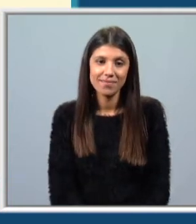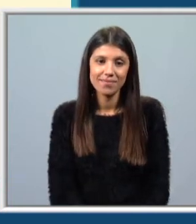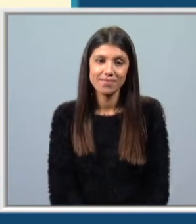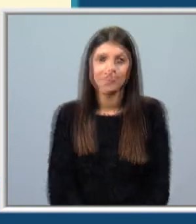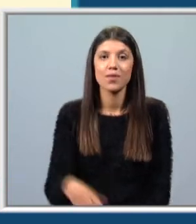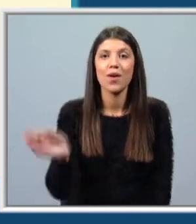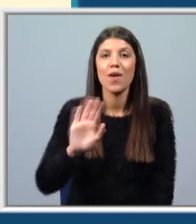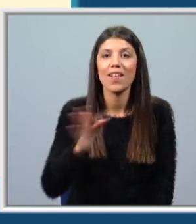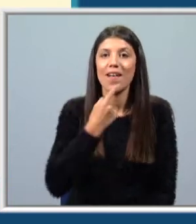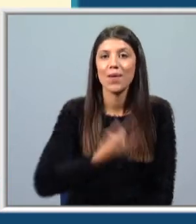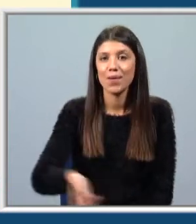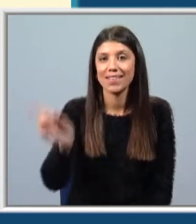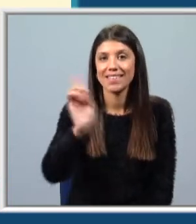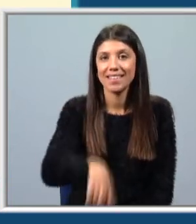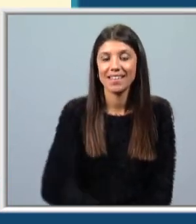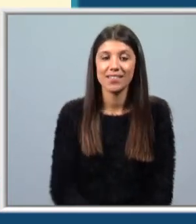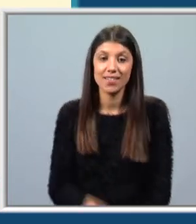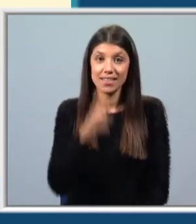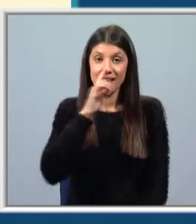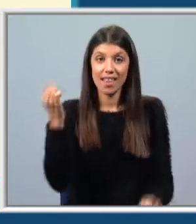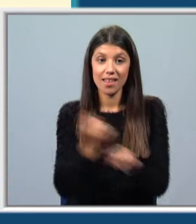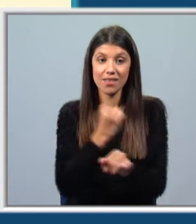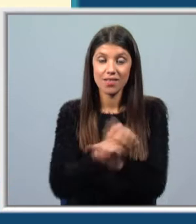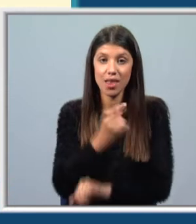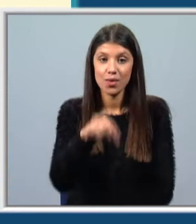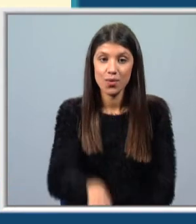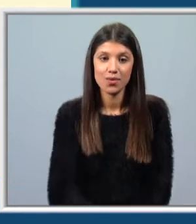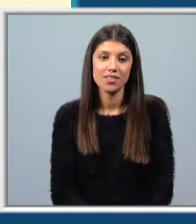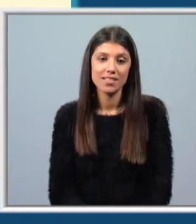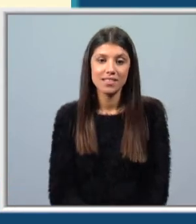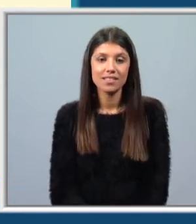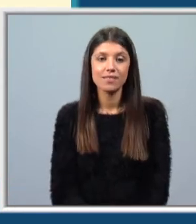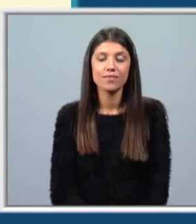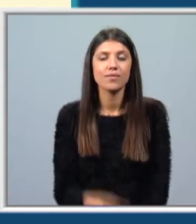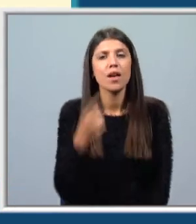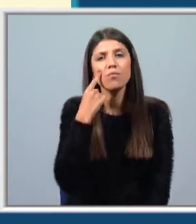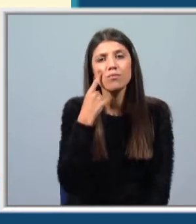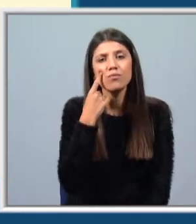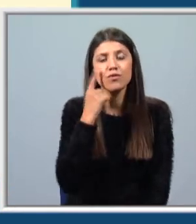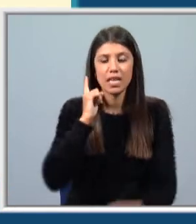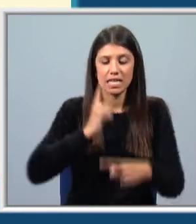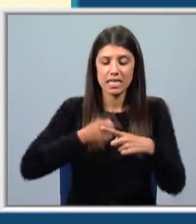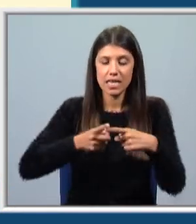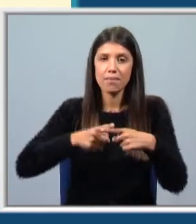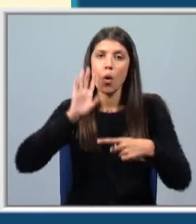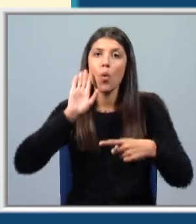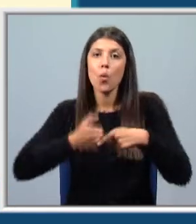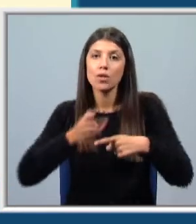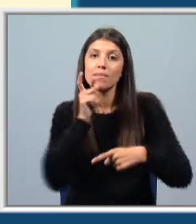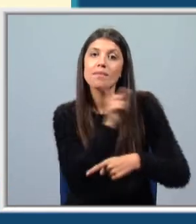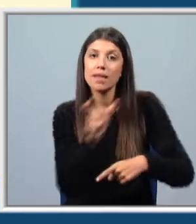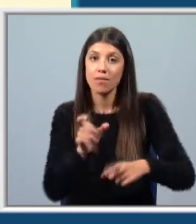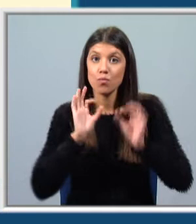Olá outra vez! Na atividade de hoje, nós vamos ver qual é a última sílaba de cada palavra. Estás